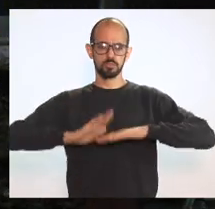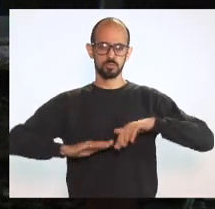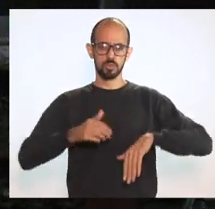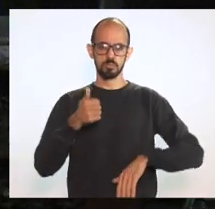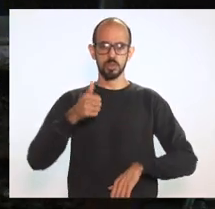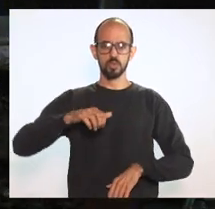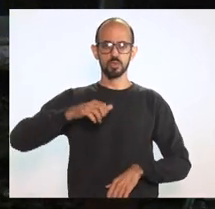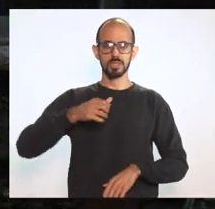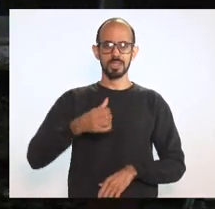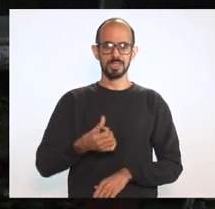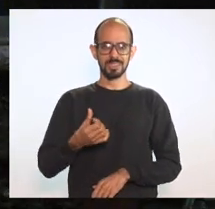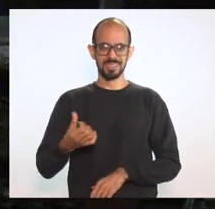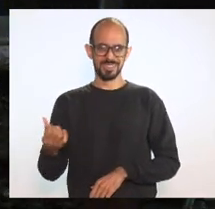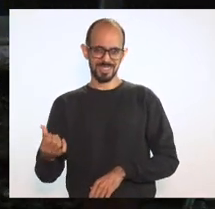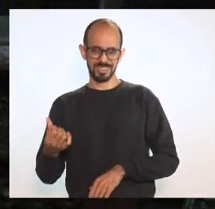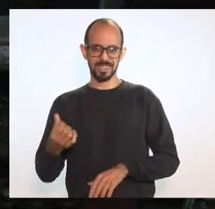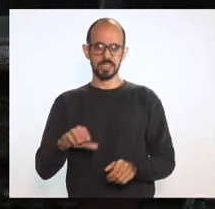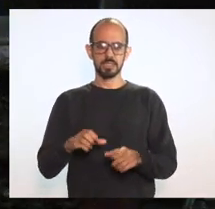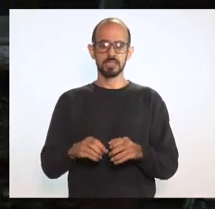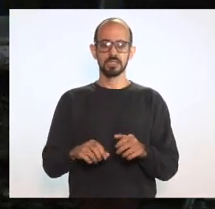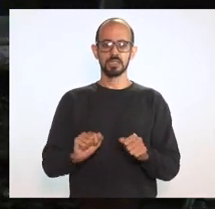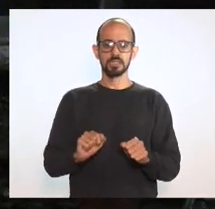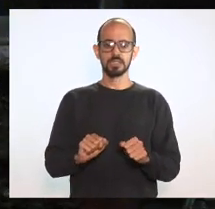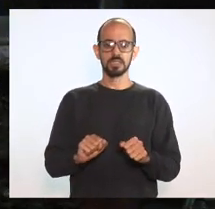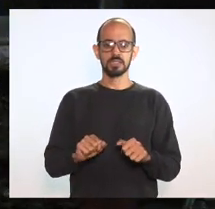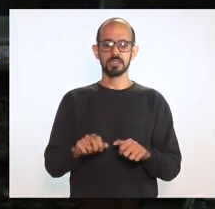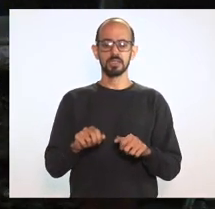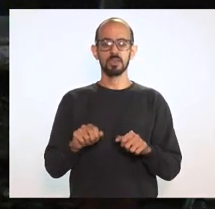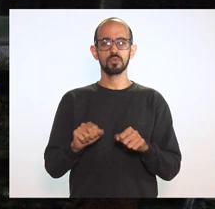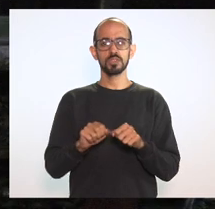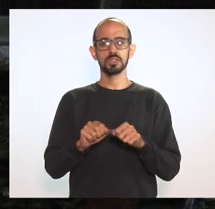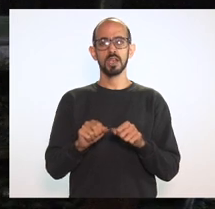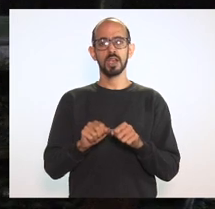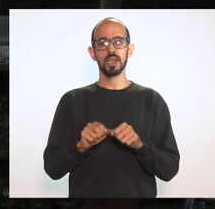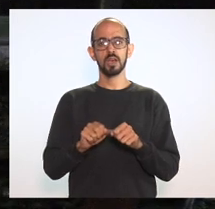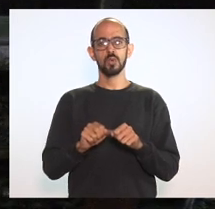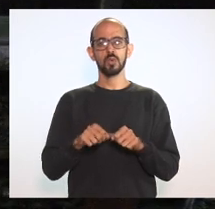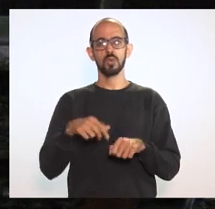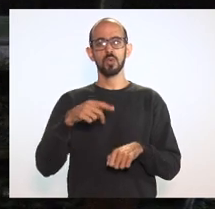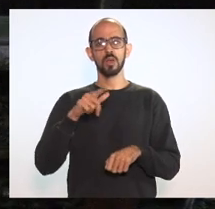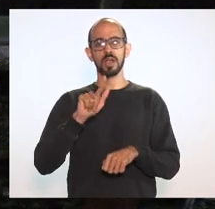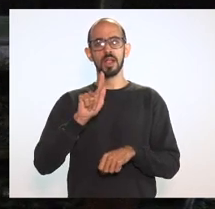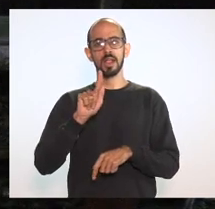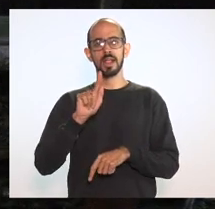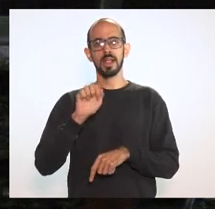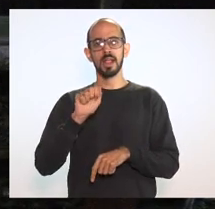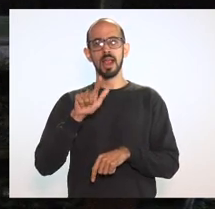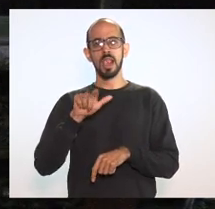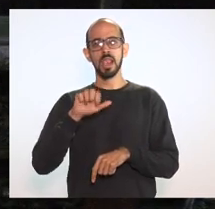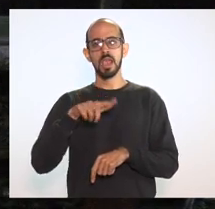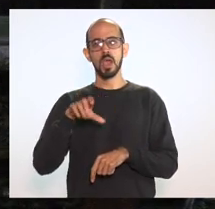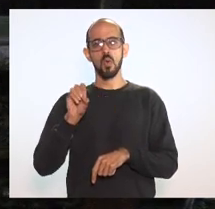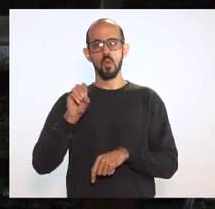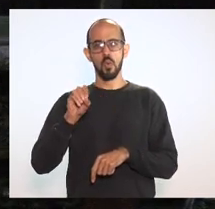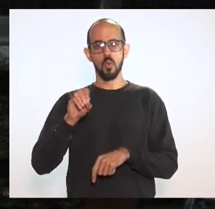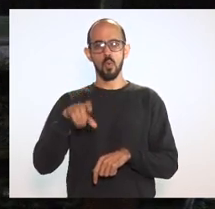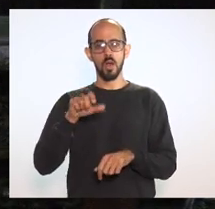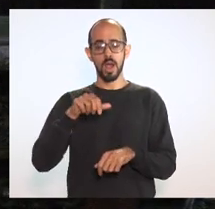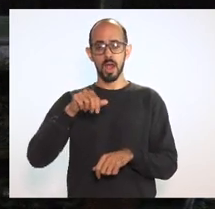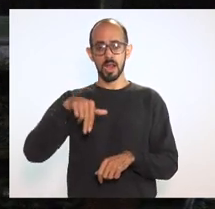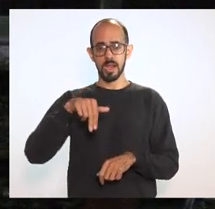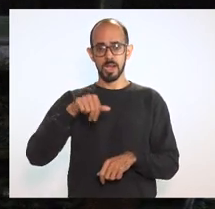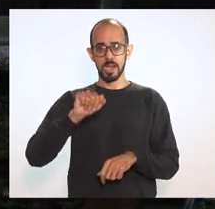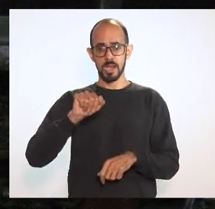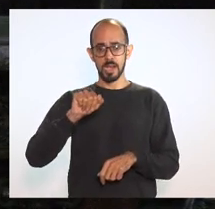uma fábrica de fragatas situada na Ponta do Galeão. Nela foi construída a nau Padre Eterno, por volta